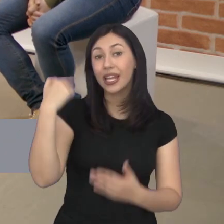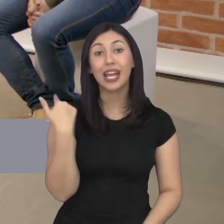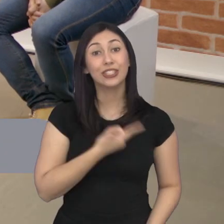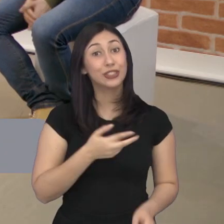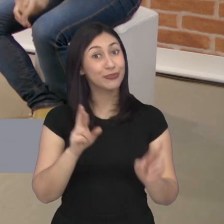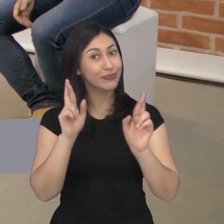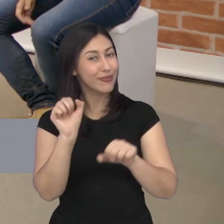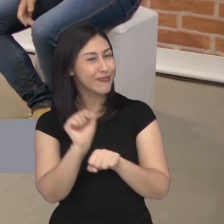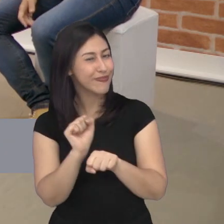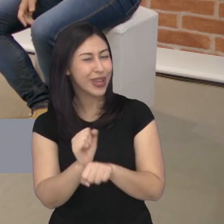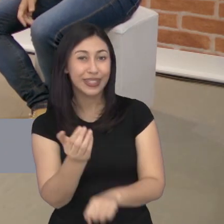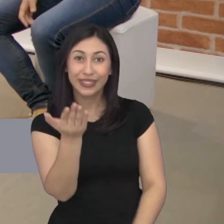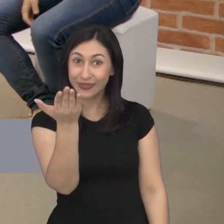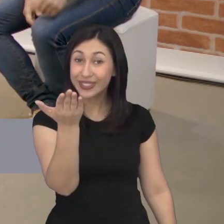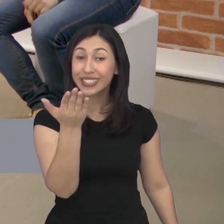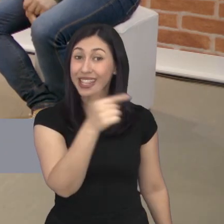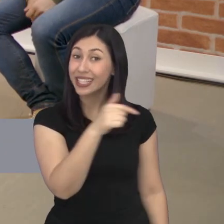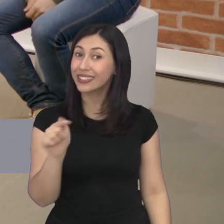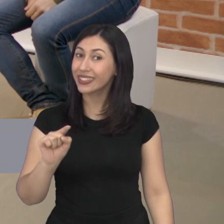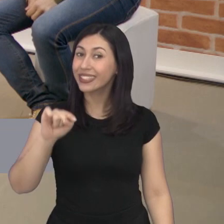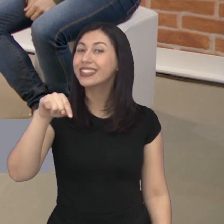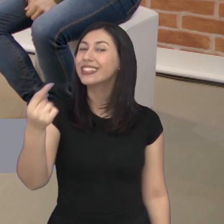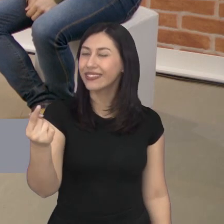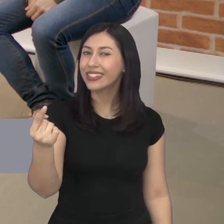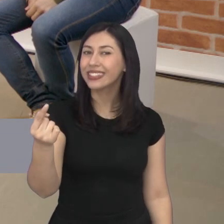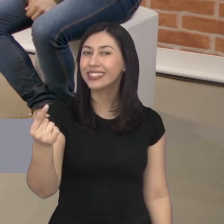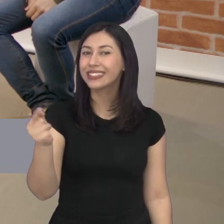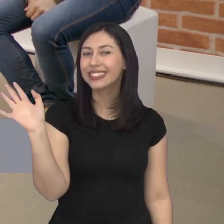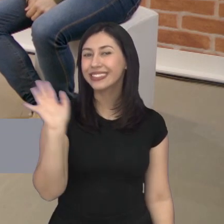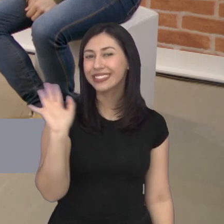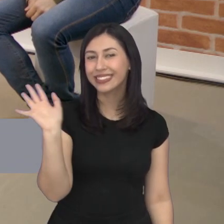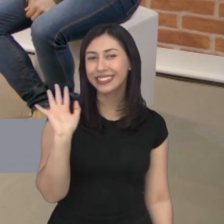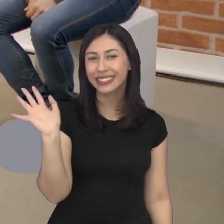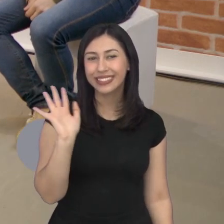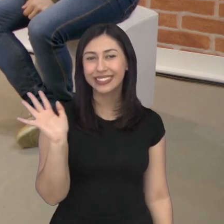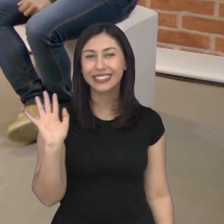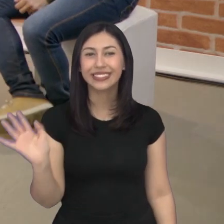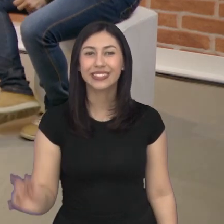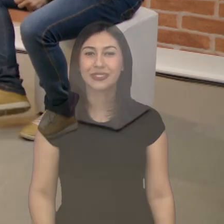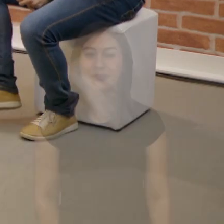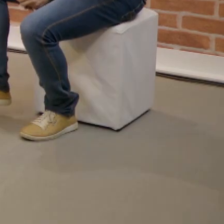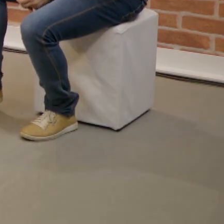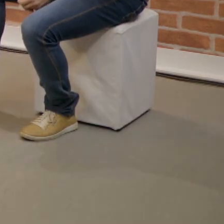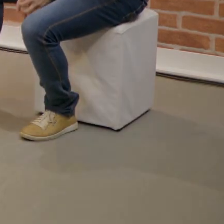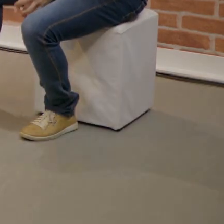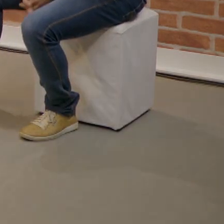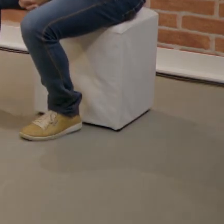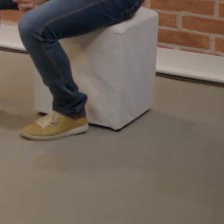gente espera você aí do outro lado. Na semana que vem tem mais, tá ligado? Até lá. Valeu.